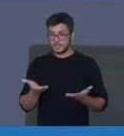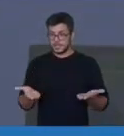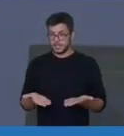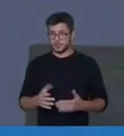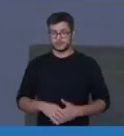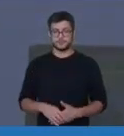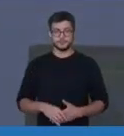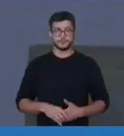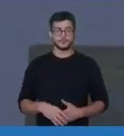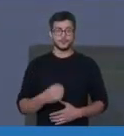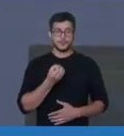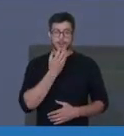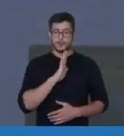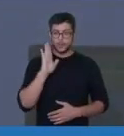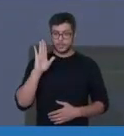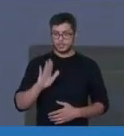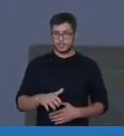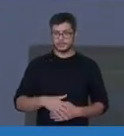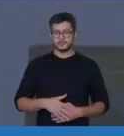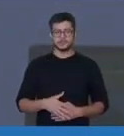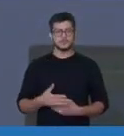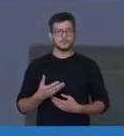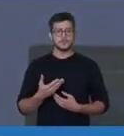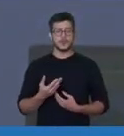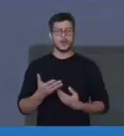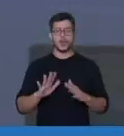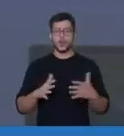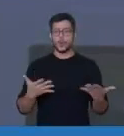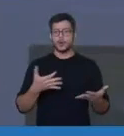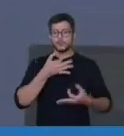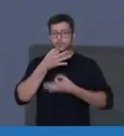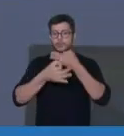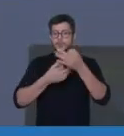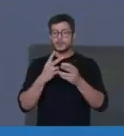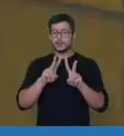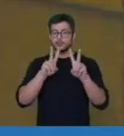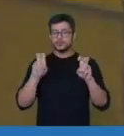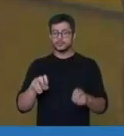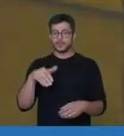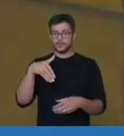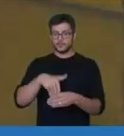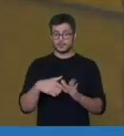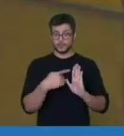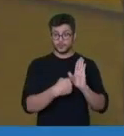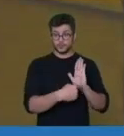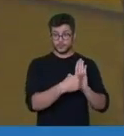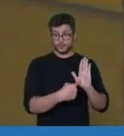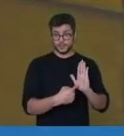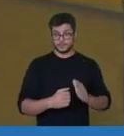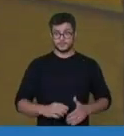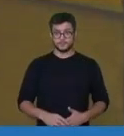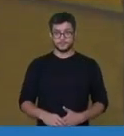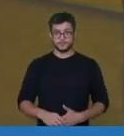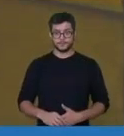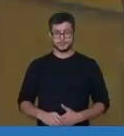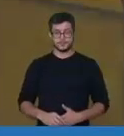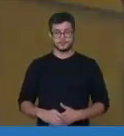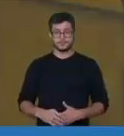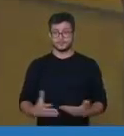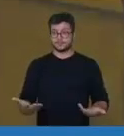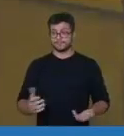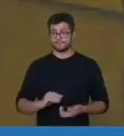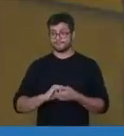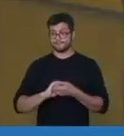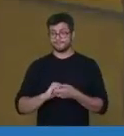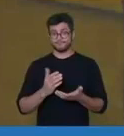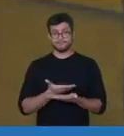Como é que o senhor avaliou o resultado dessa votação dos vetos presidenciais? Boa tarde, quero saudar vocês. Vocês acompanharam, deram